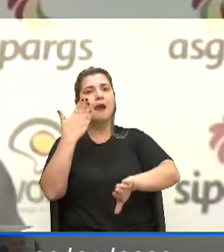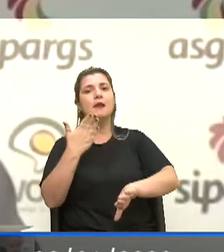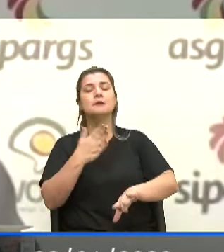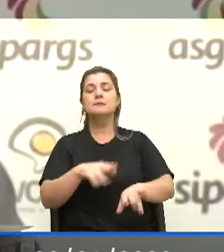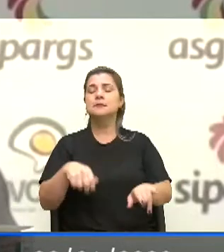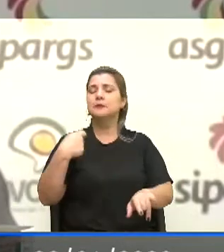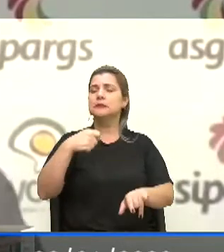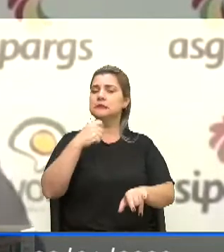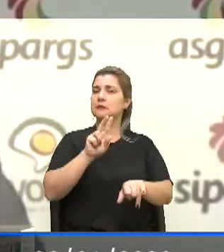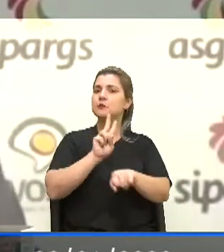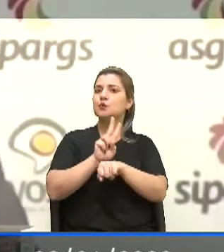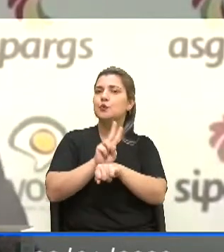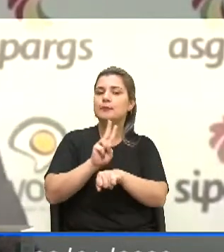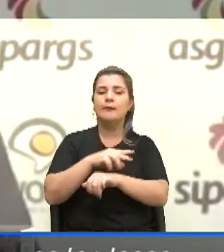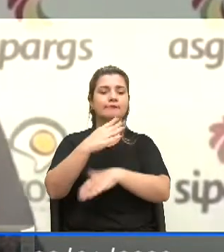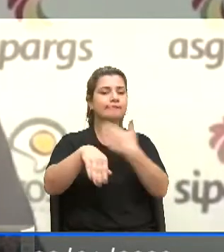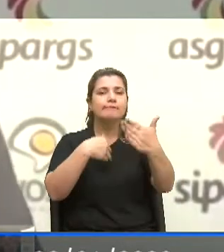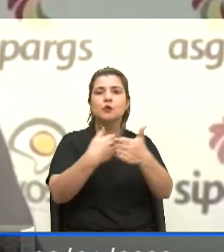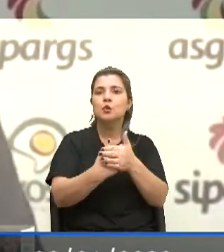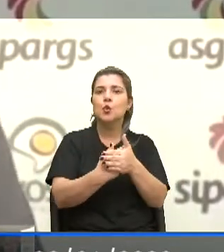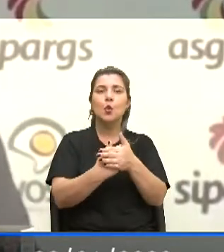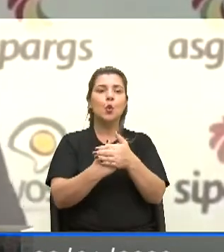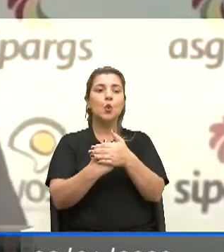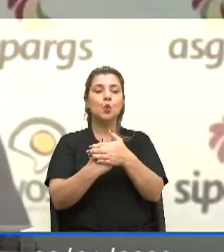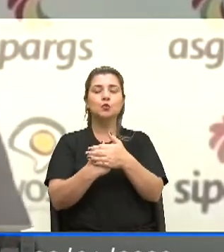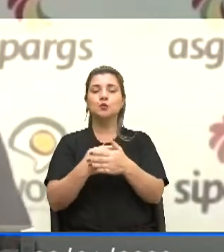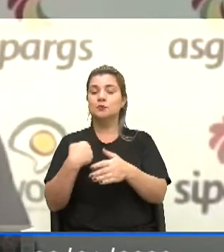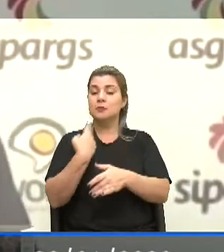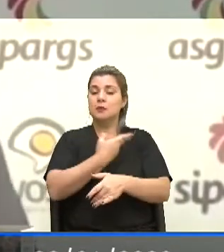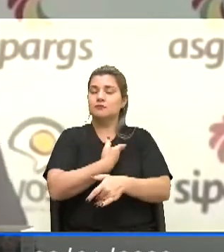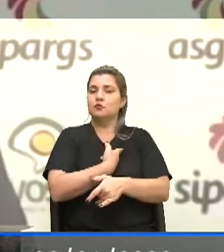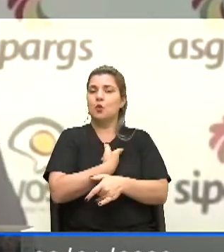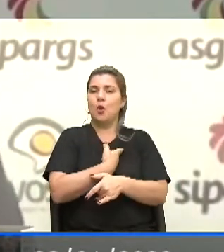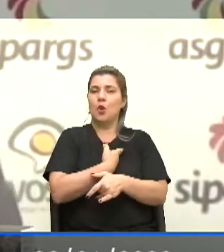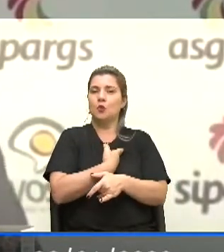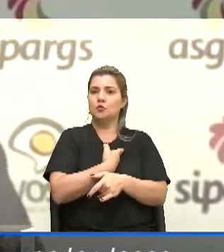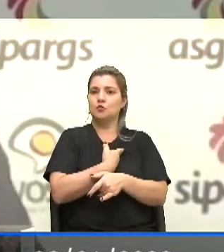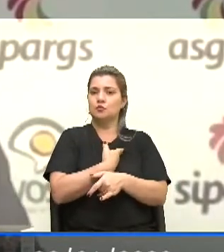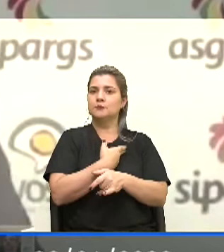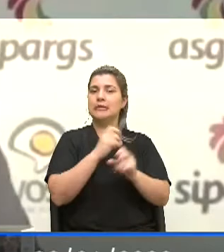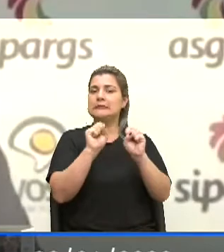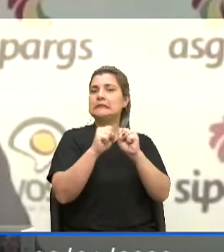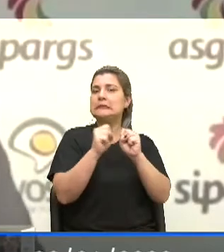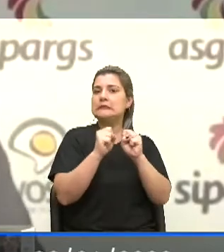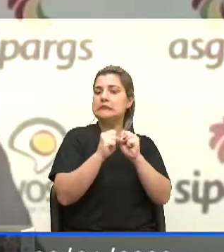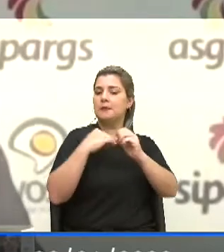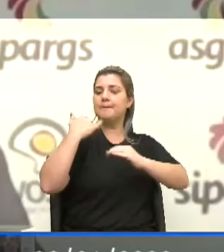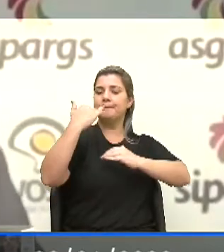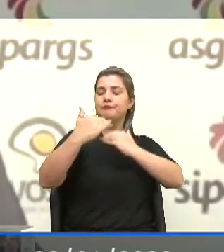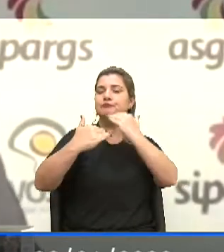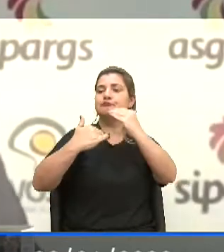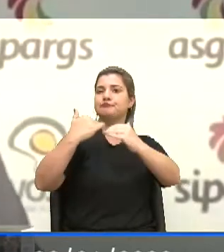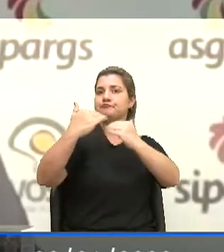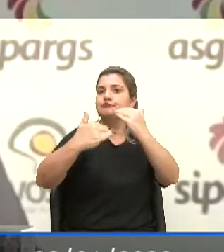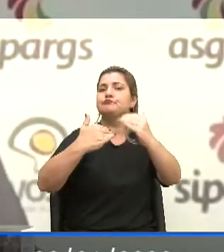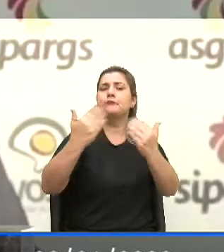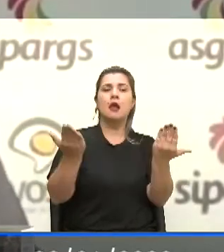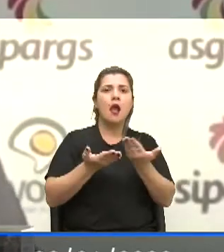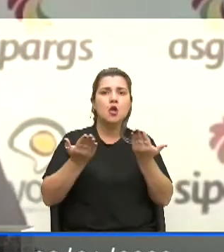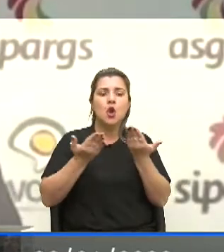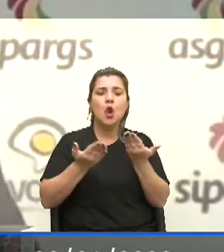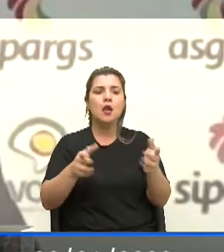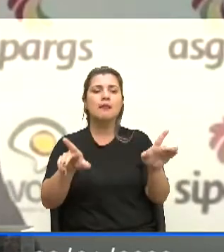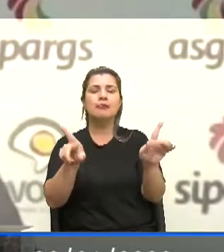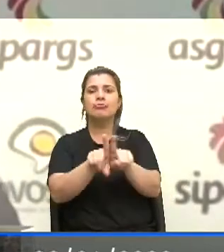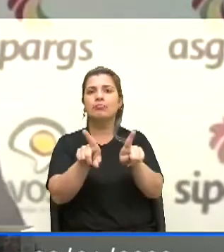de todos aqueles que estão em nosso sistema produtivo, né, agora e depois também da